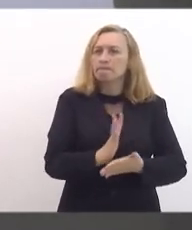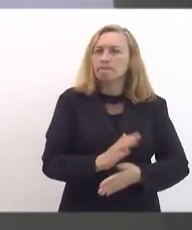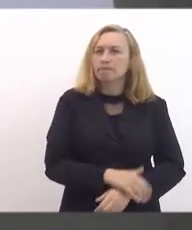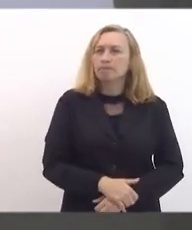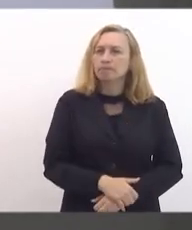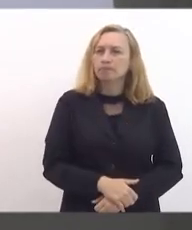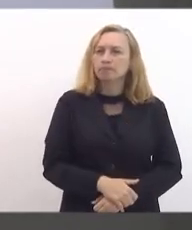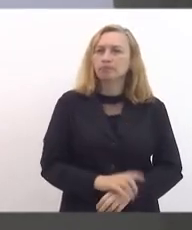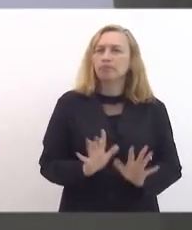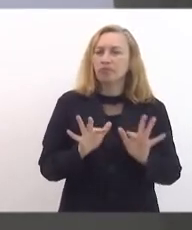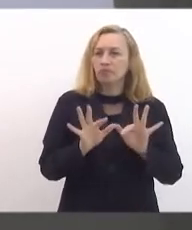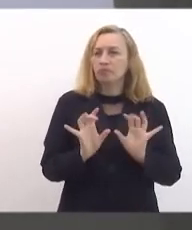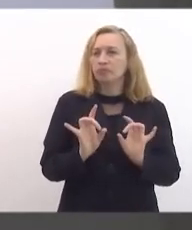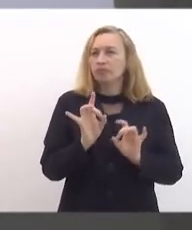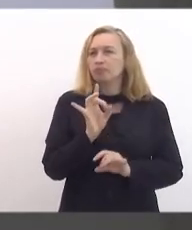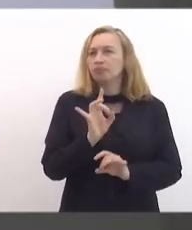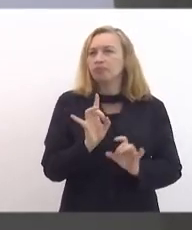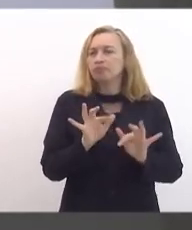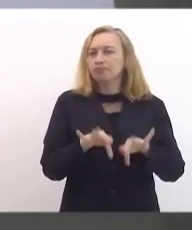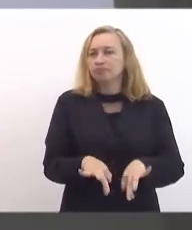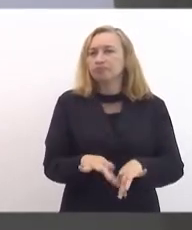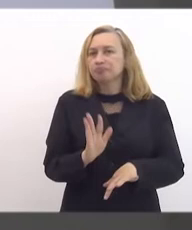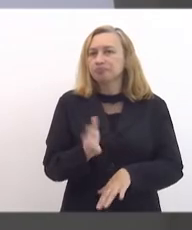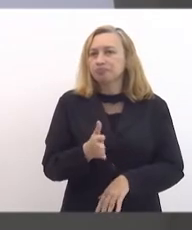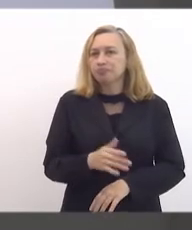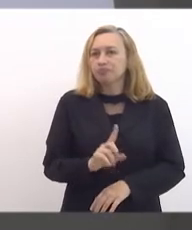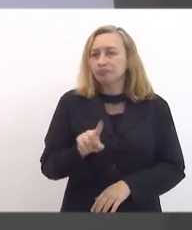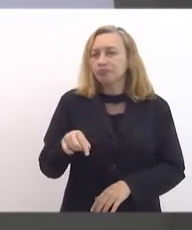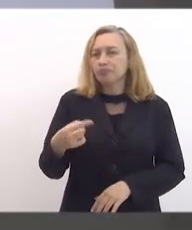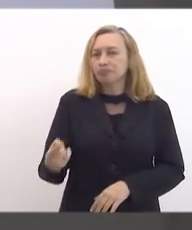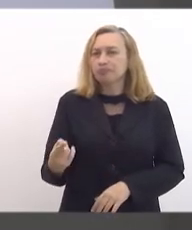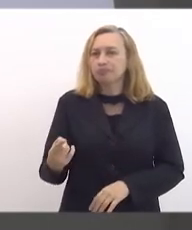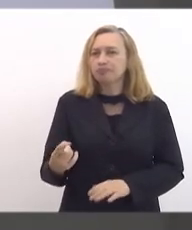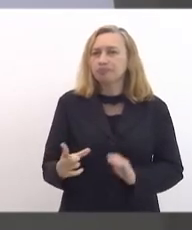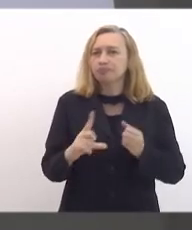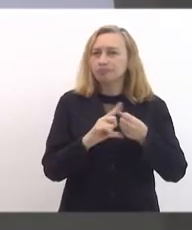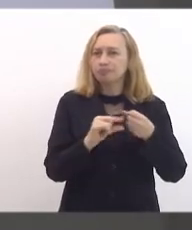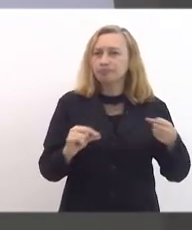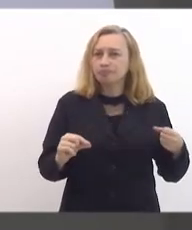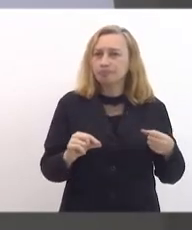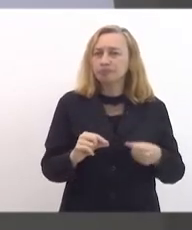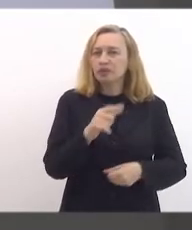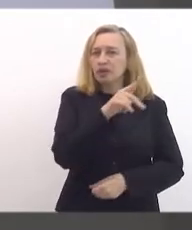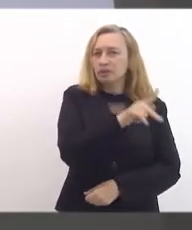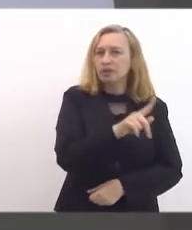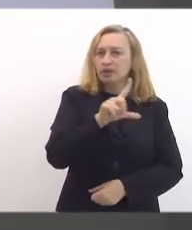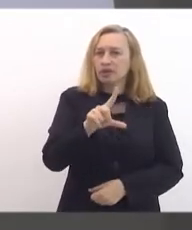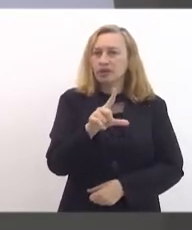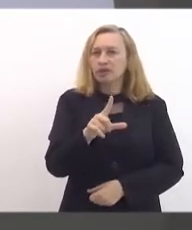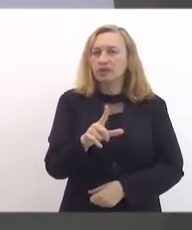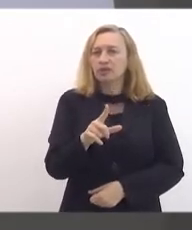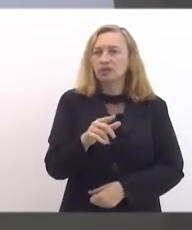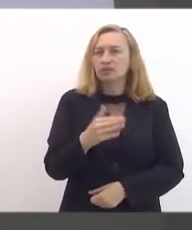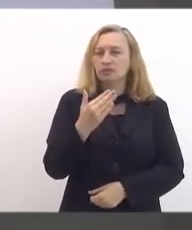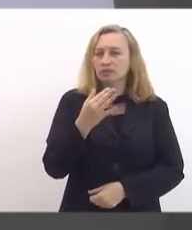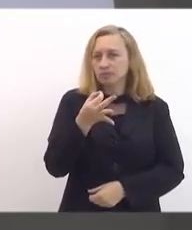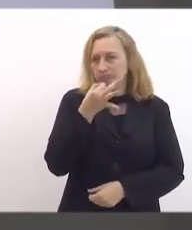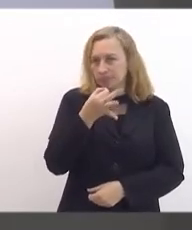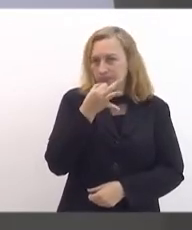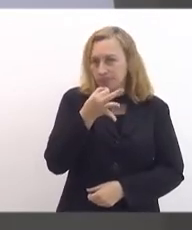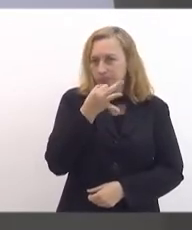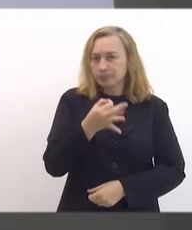chegando agora no final né em alguns outros artigos do Pr algumas sugestões né